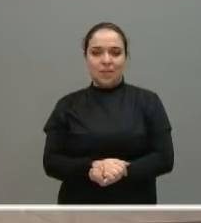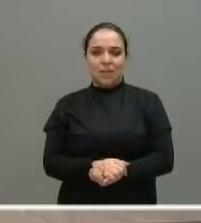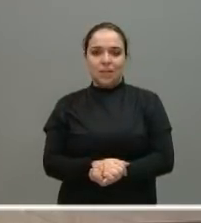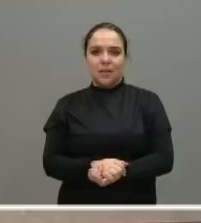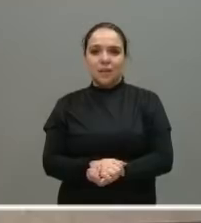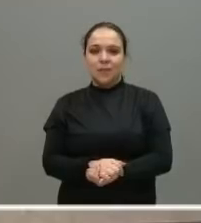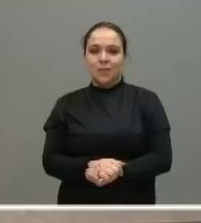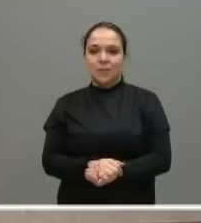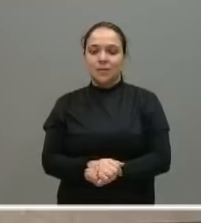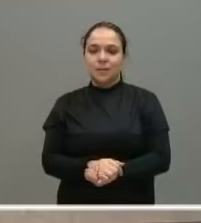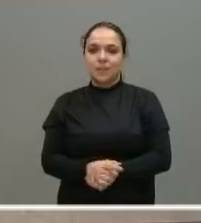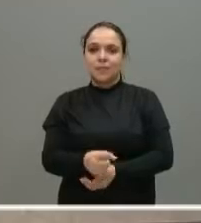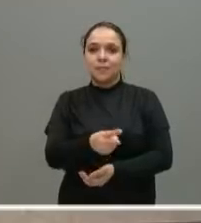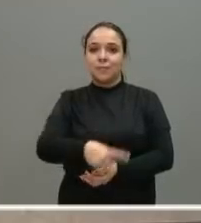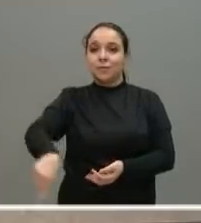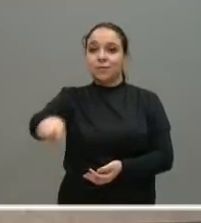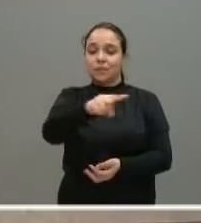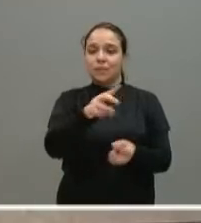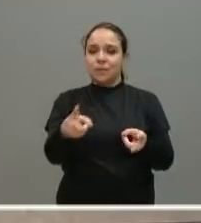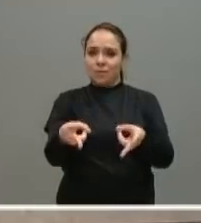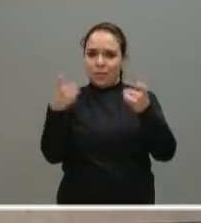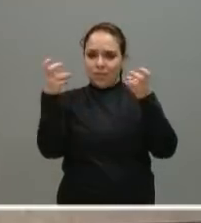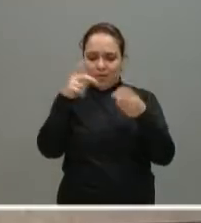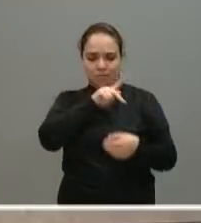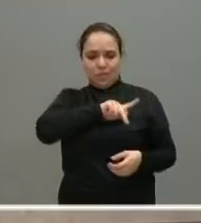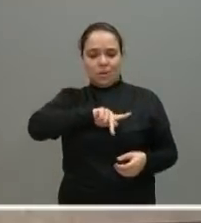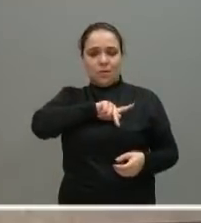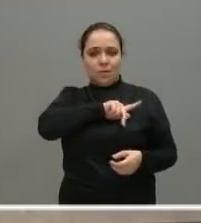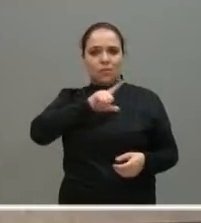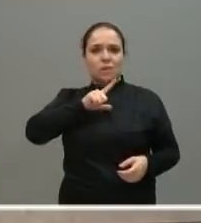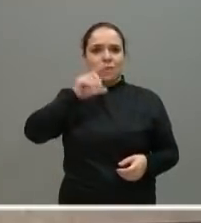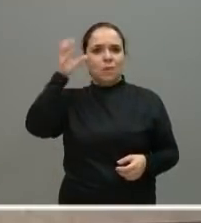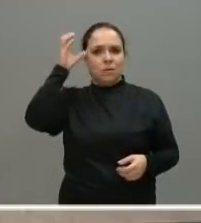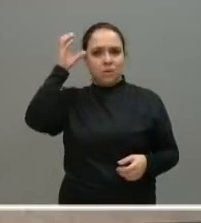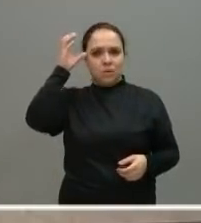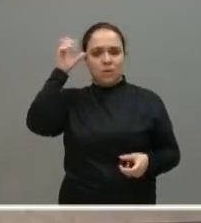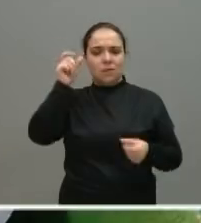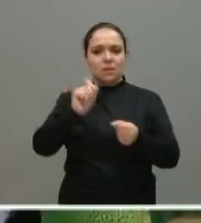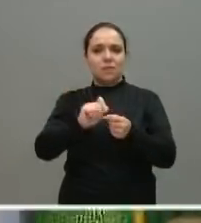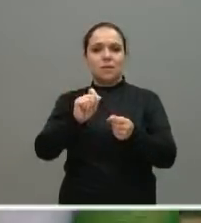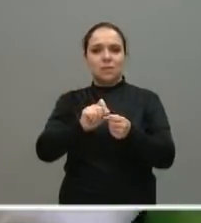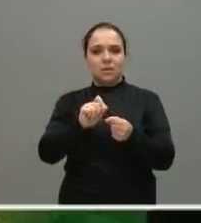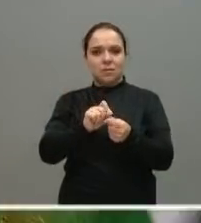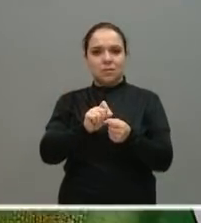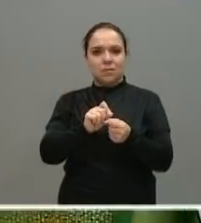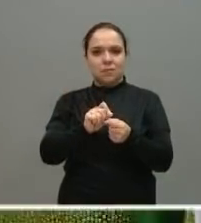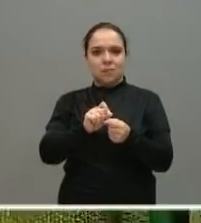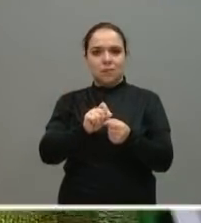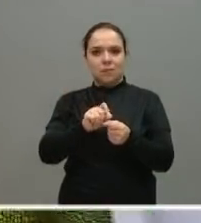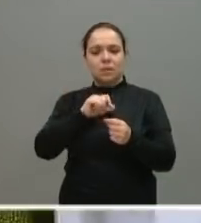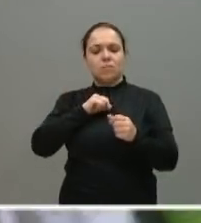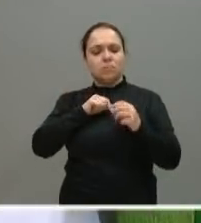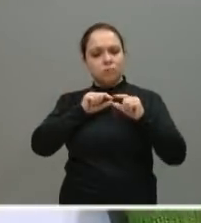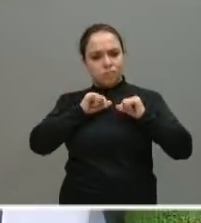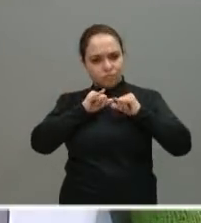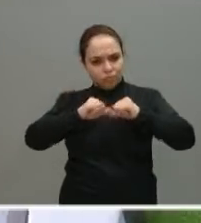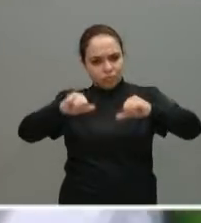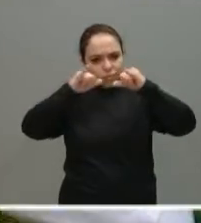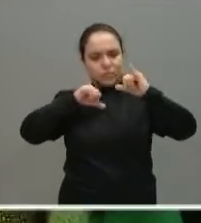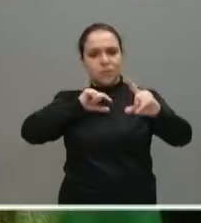Agora, compreenda, veja como Paulo tem consciência do que ele fez. Nós estamos falando de missão,